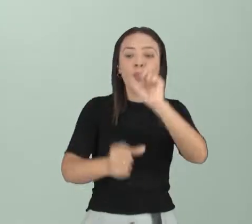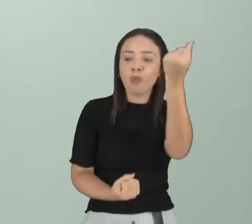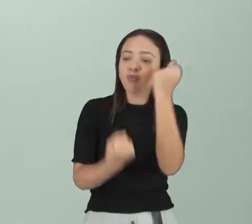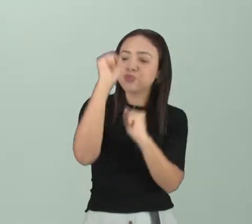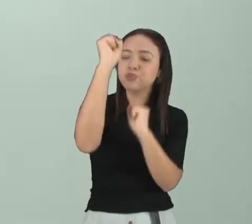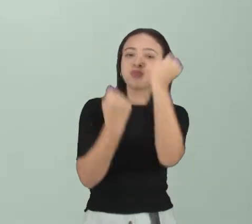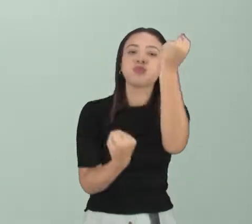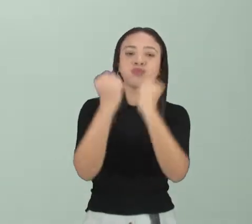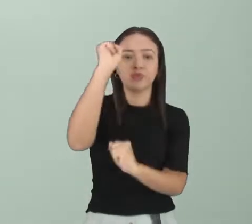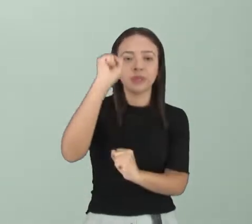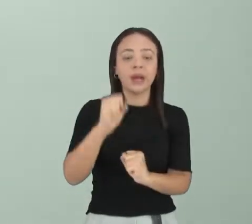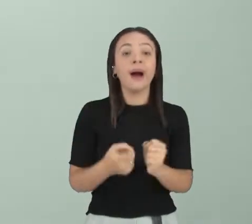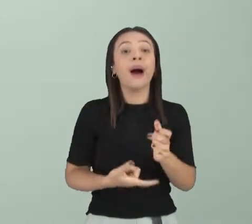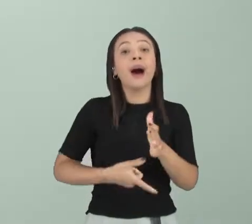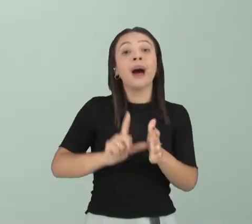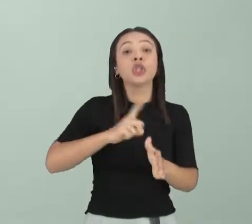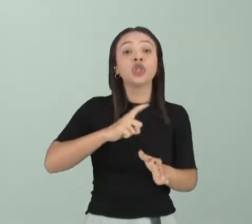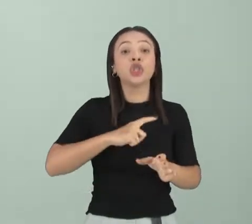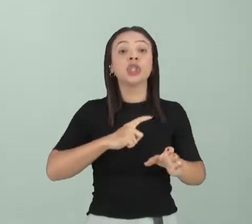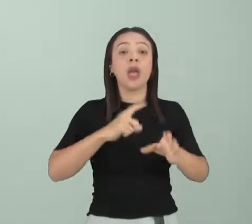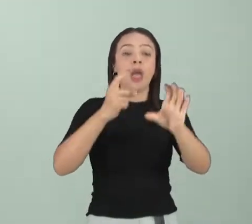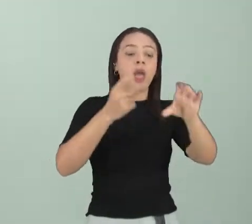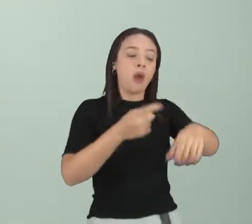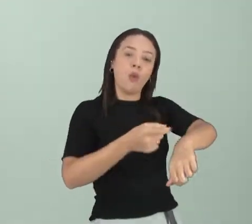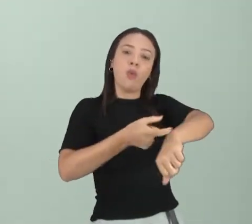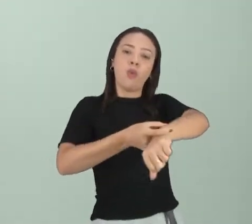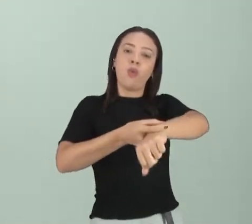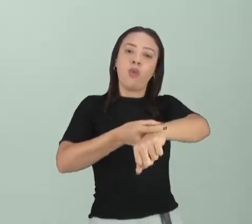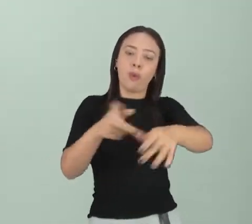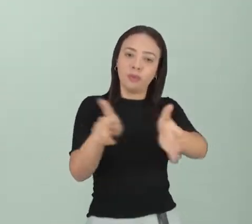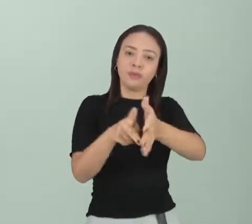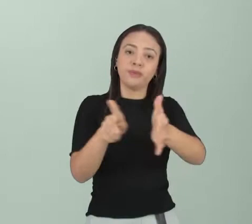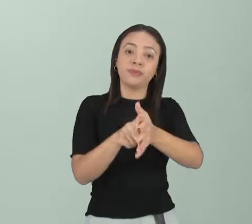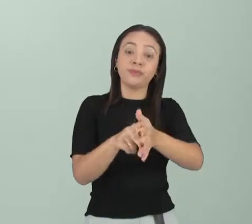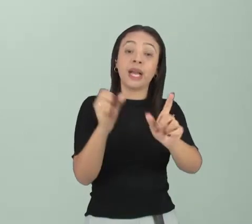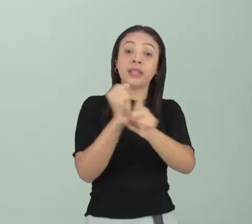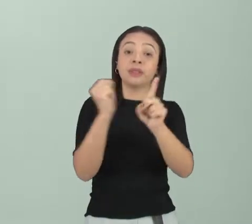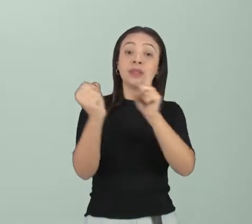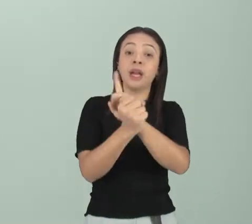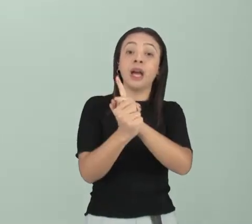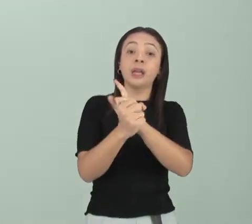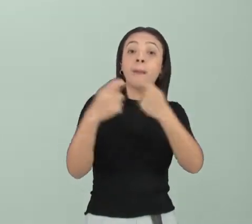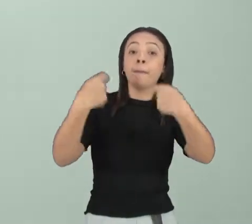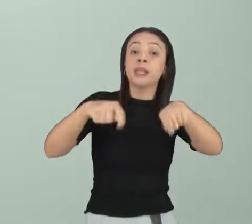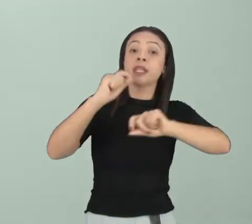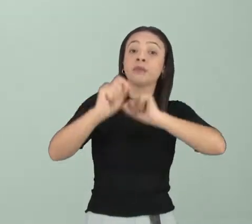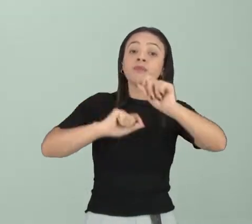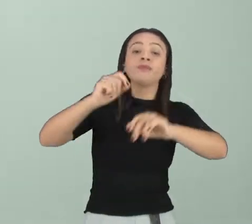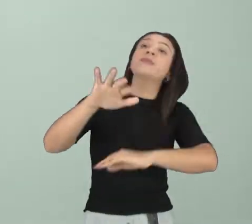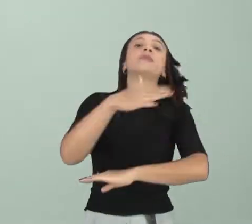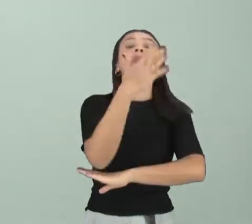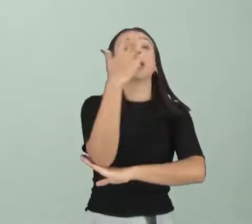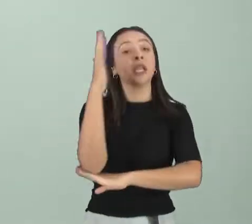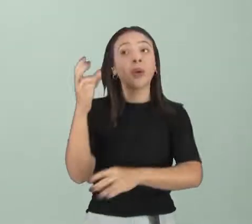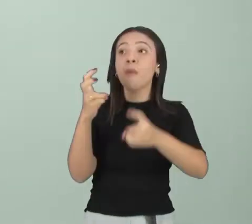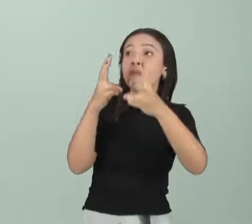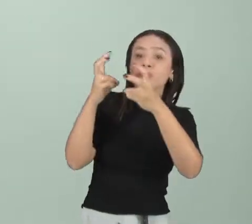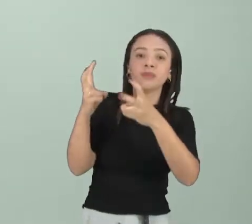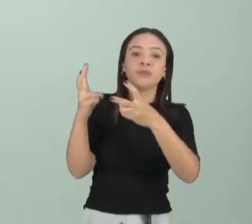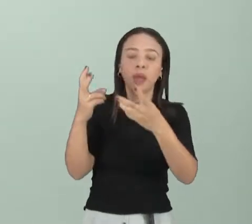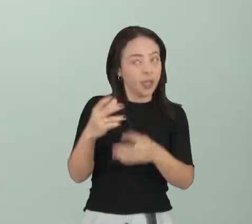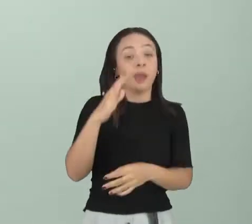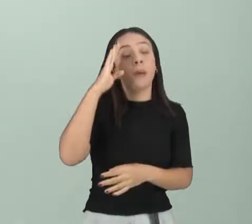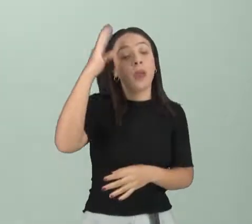indústria né dos relógios mecânicos a sociedade ela se baseava no tempo da natureza né